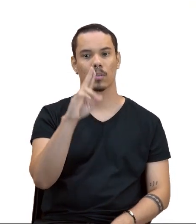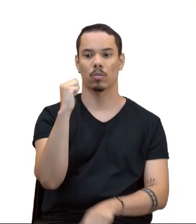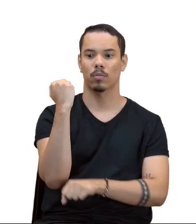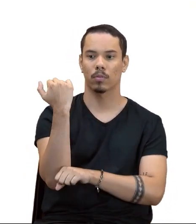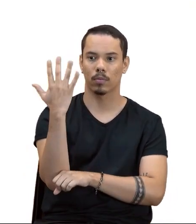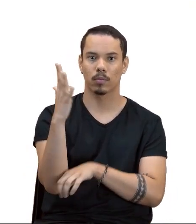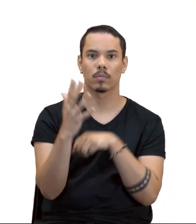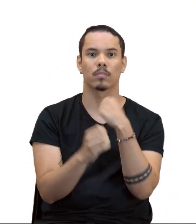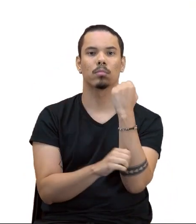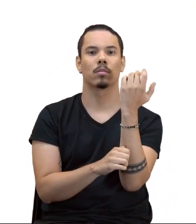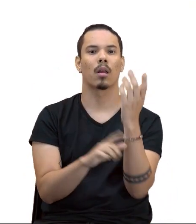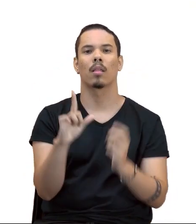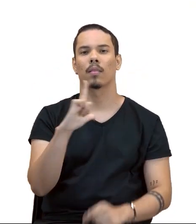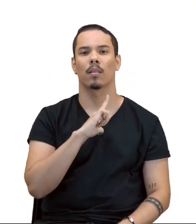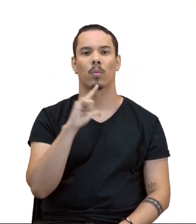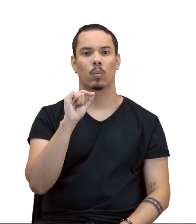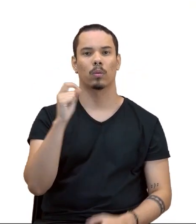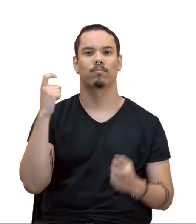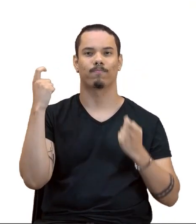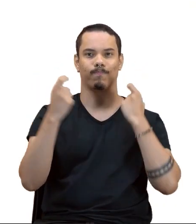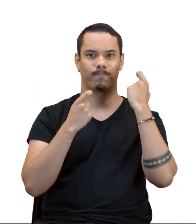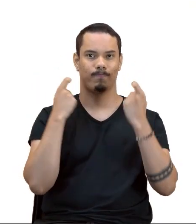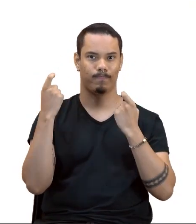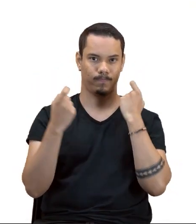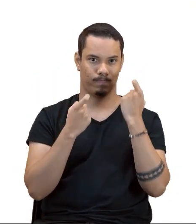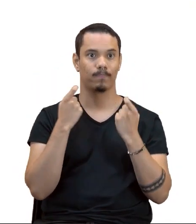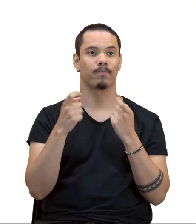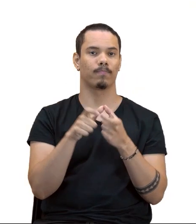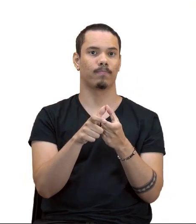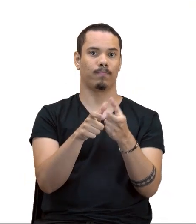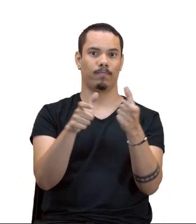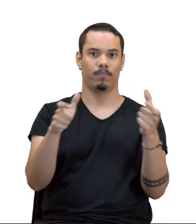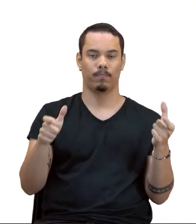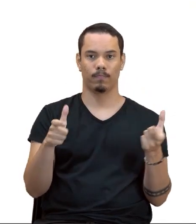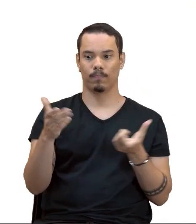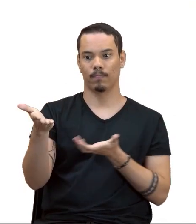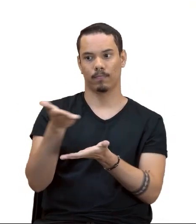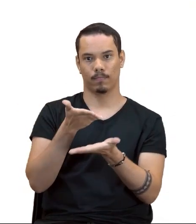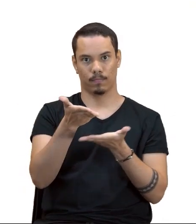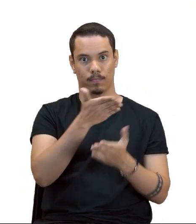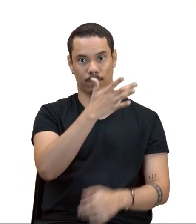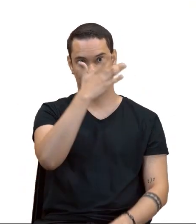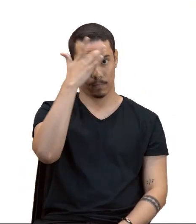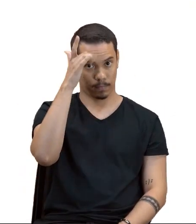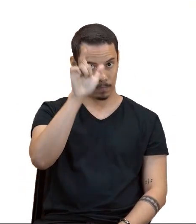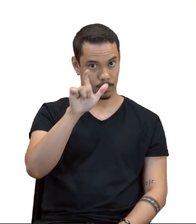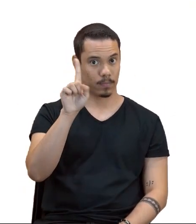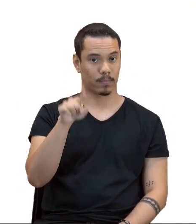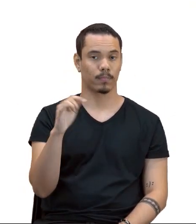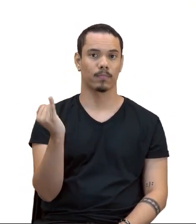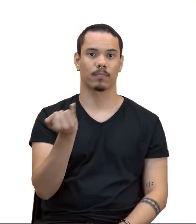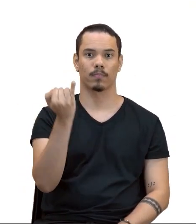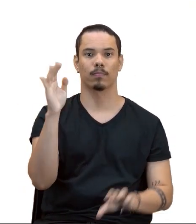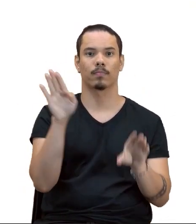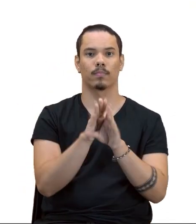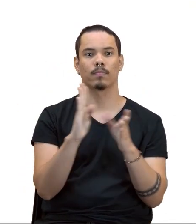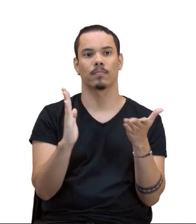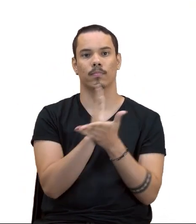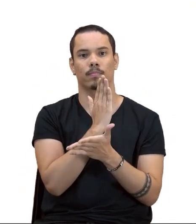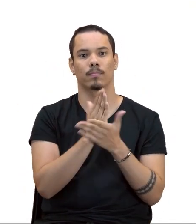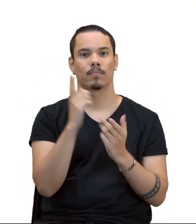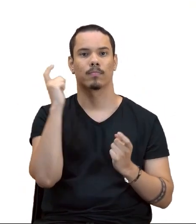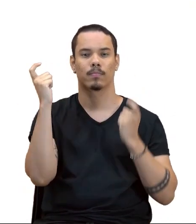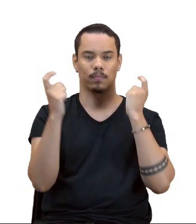têm levantado preocupações amplamente compartilhadas. É importante examinar alguma dessas